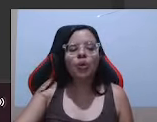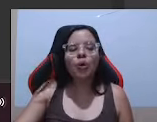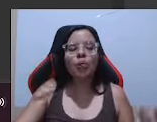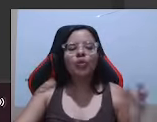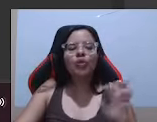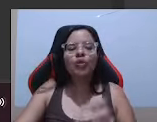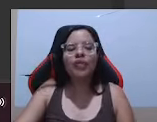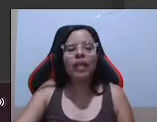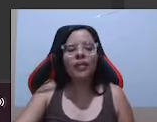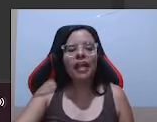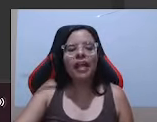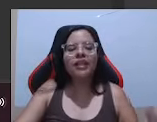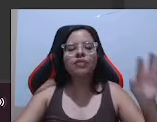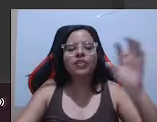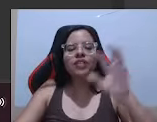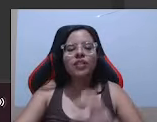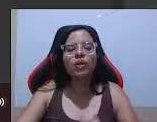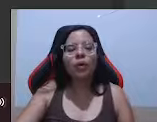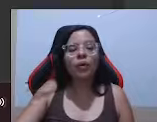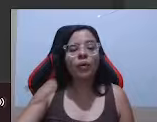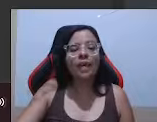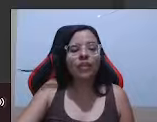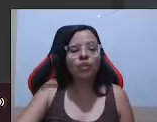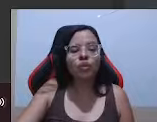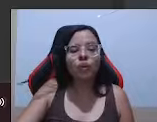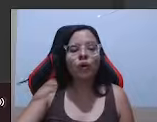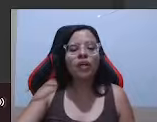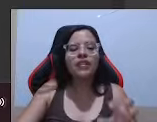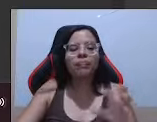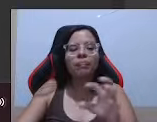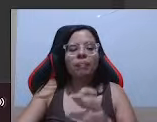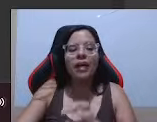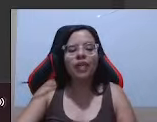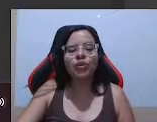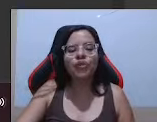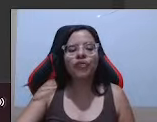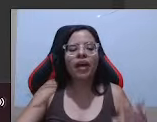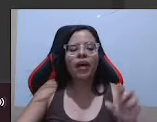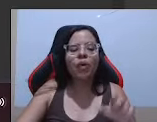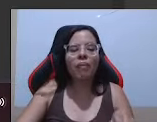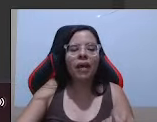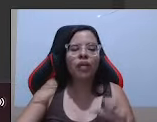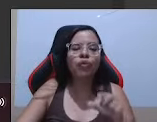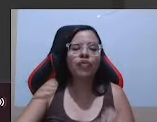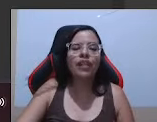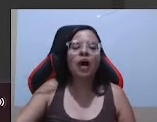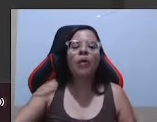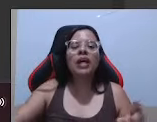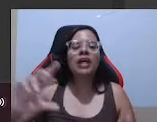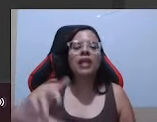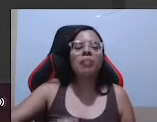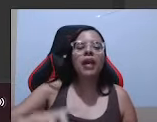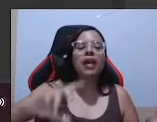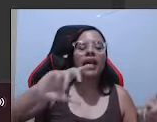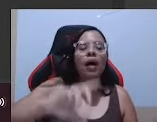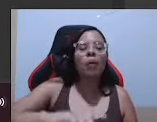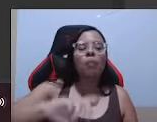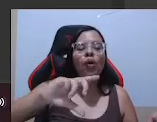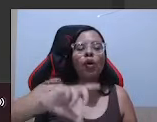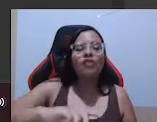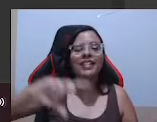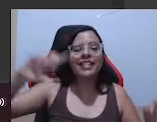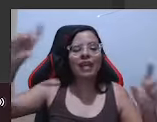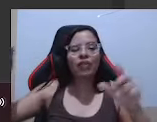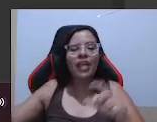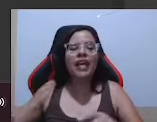dos resumos, no final deles, vocês encontram questões para resolver com gabarito no final e também